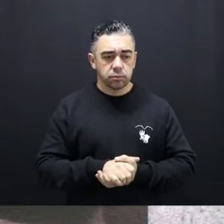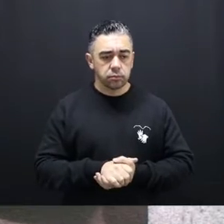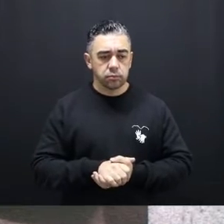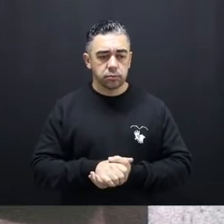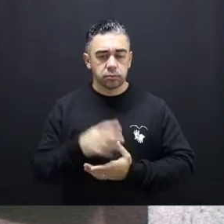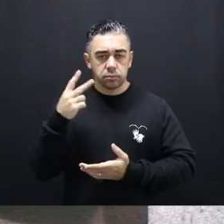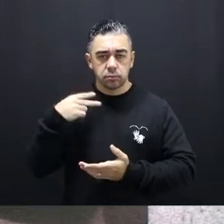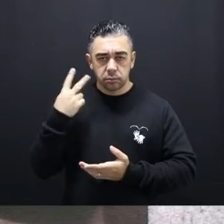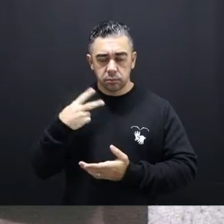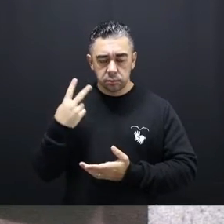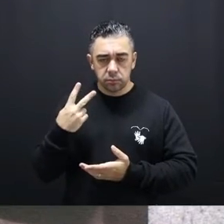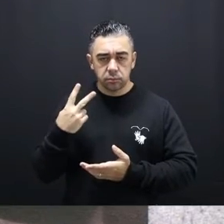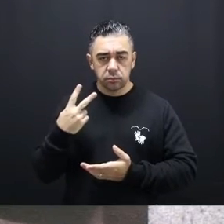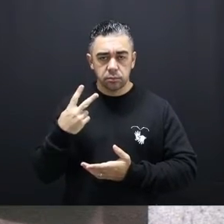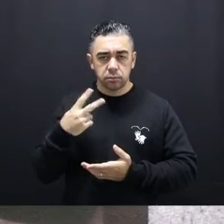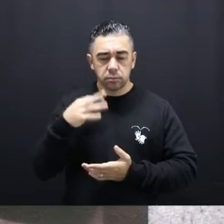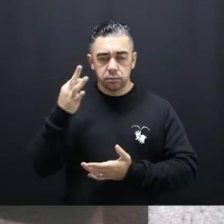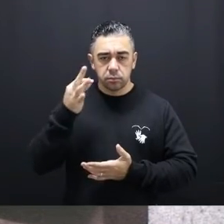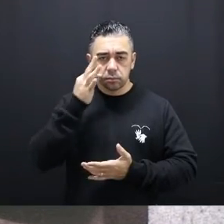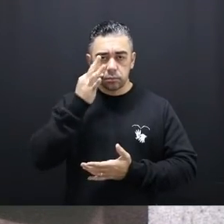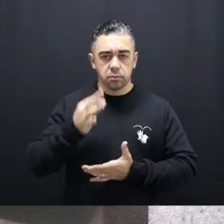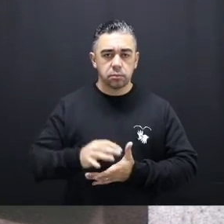Professor Abelino